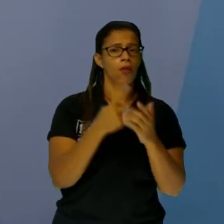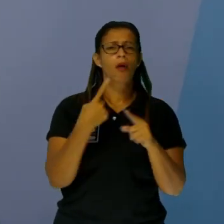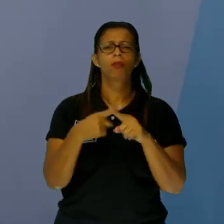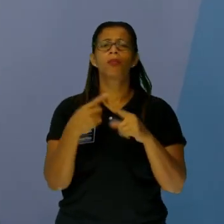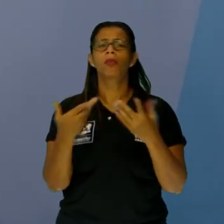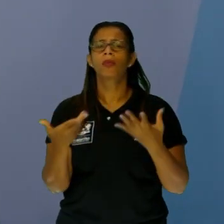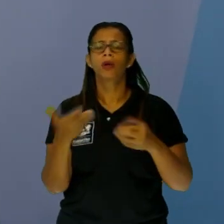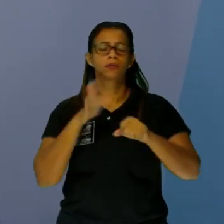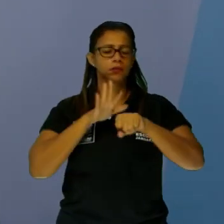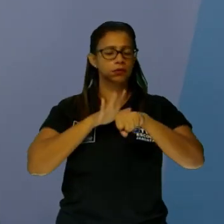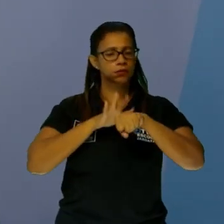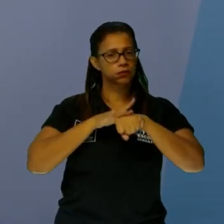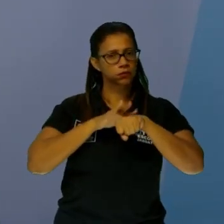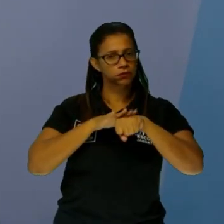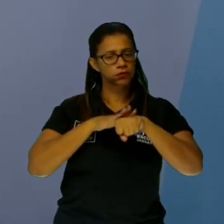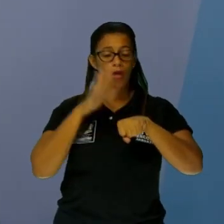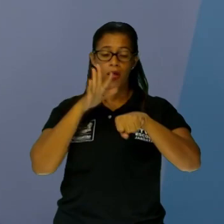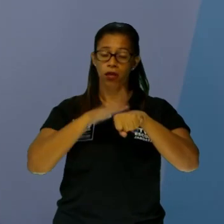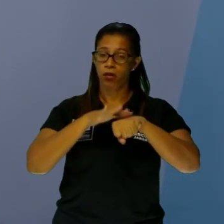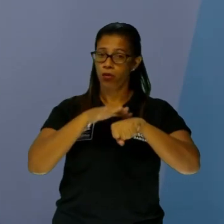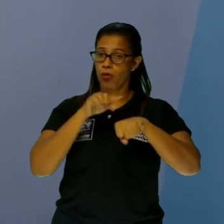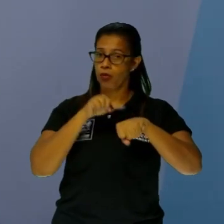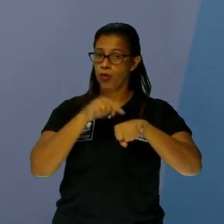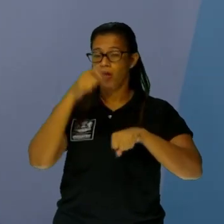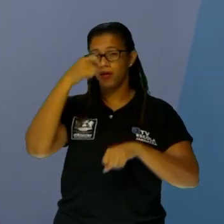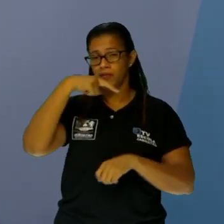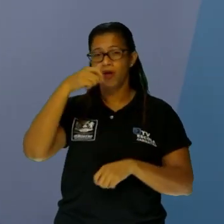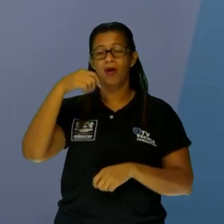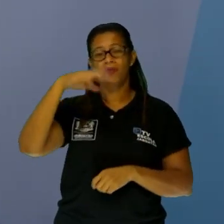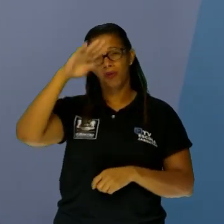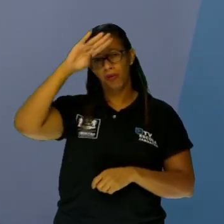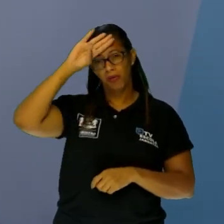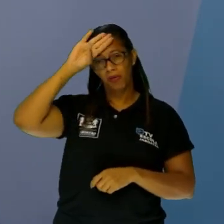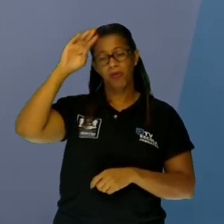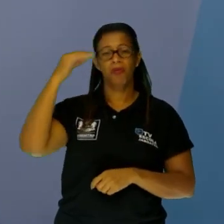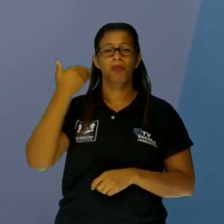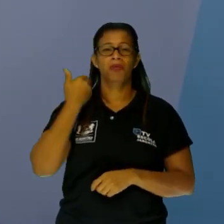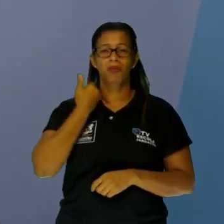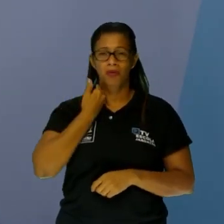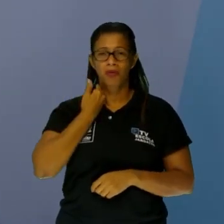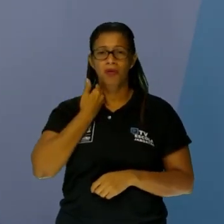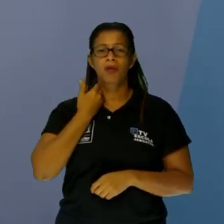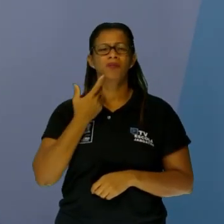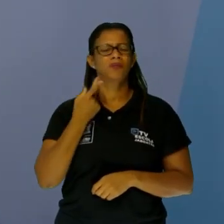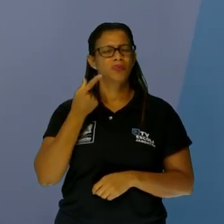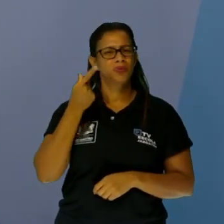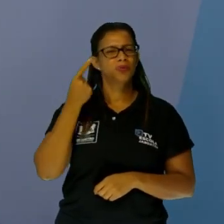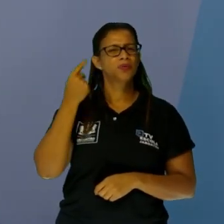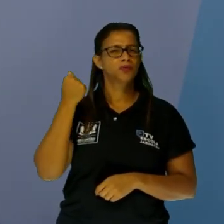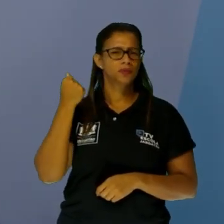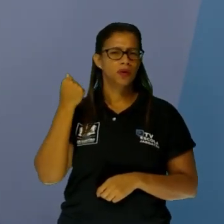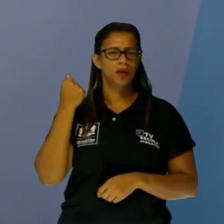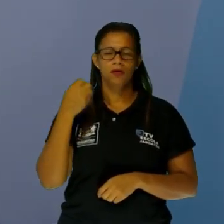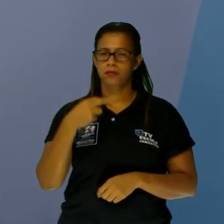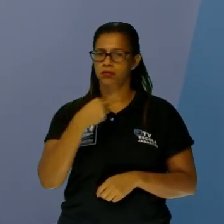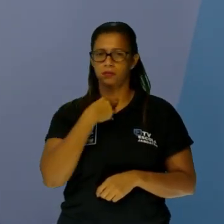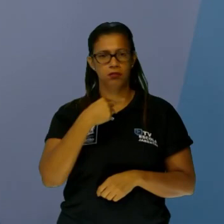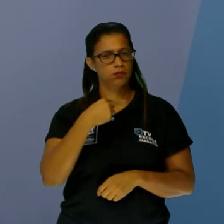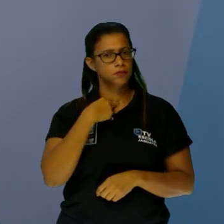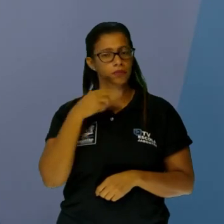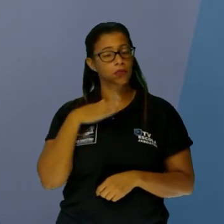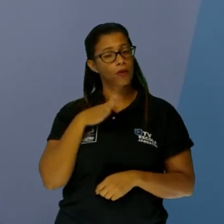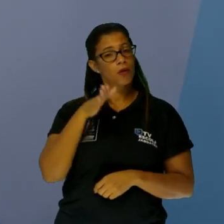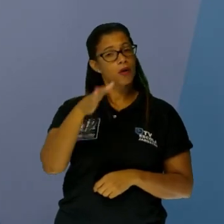com resfriado, não passa, estão com febre, já, ó, há muito tempo, então eles não deveriam